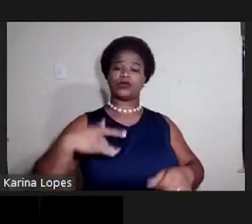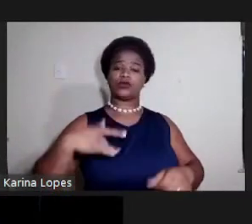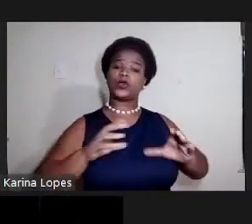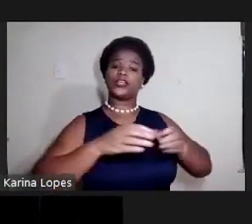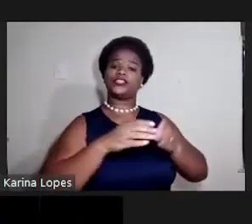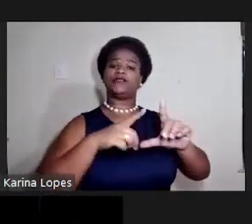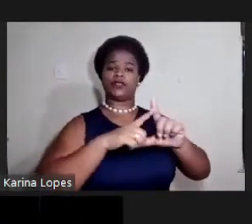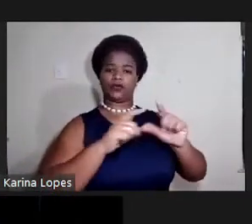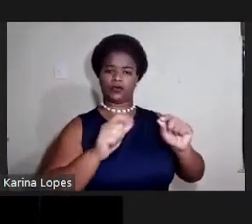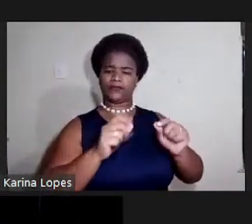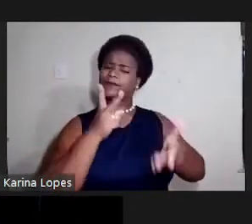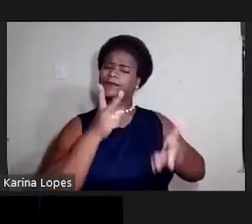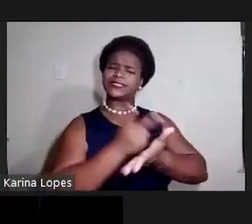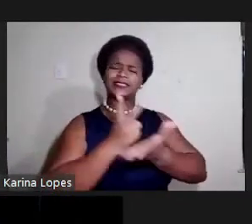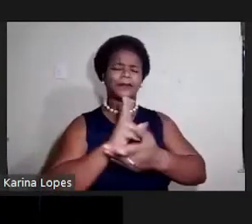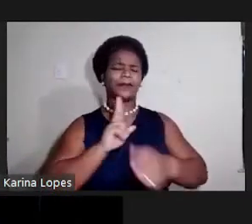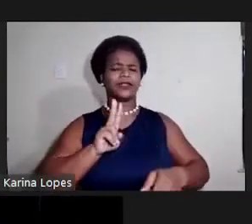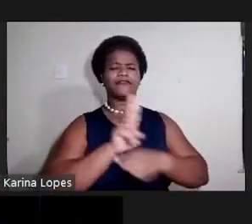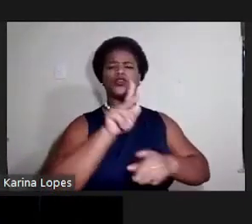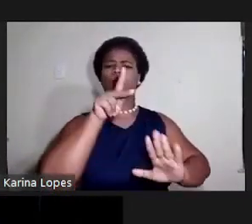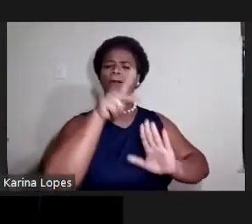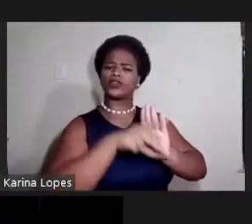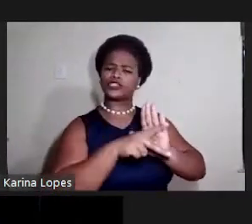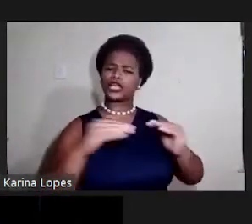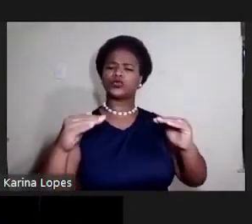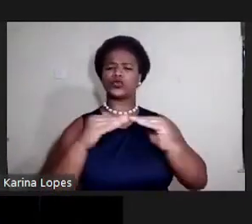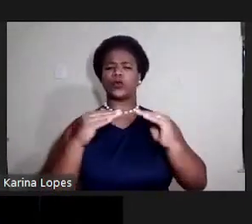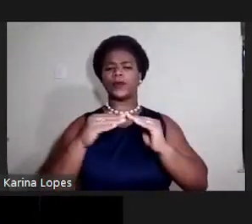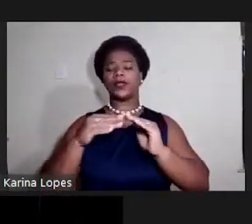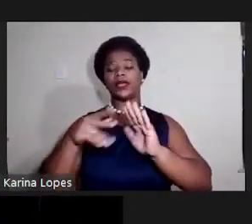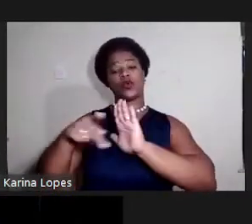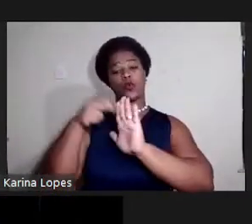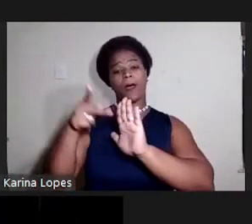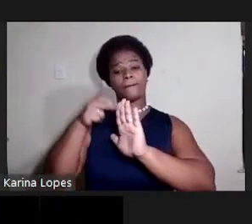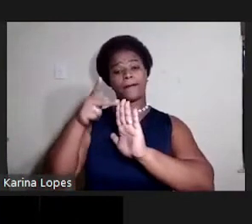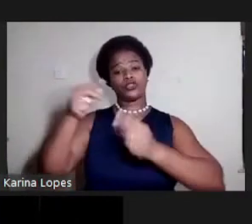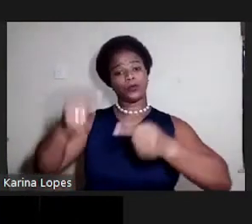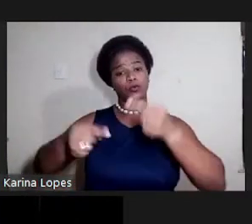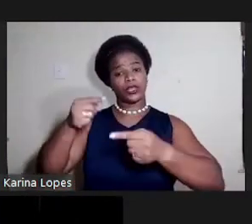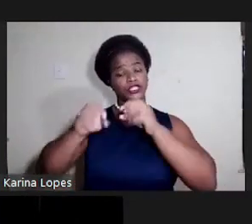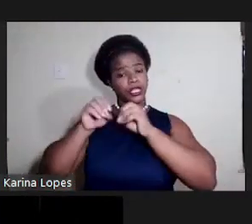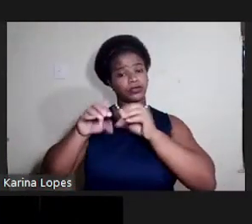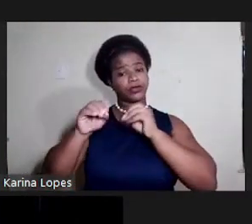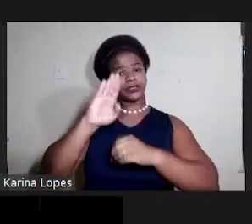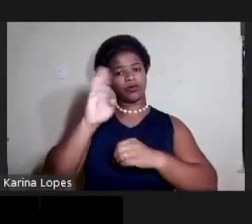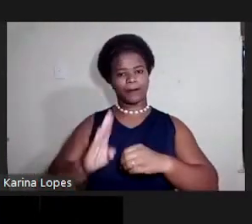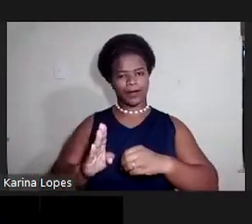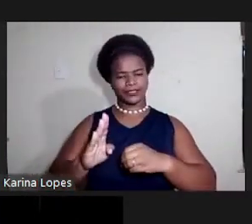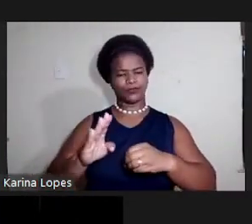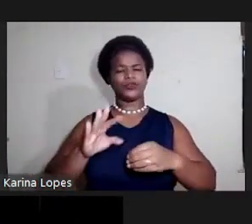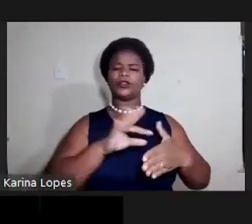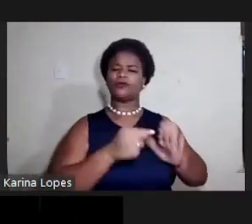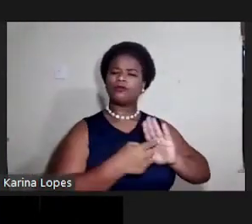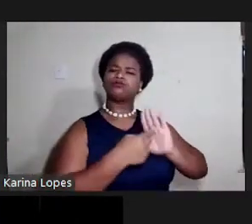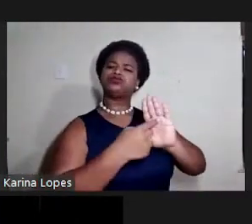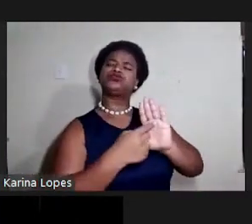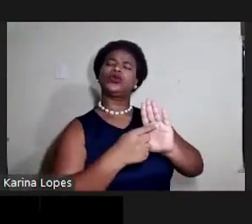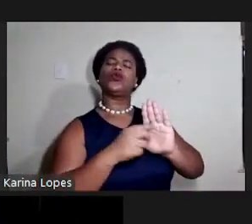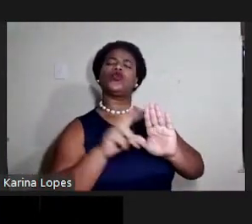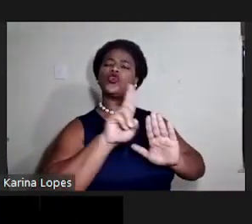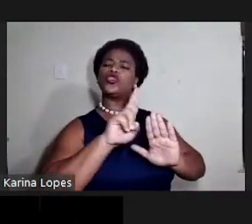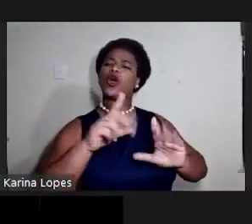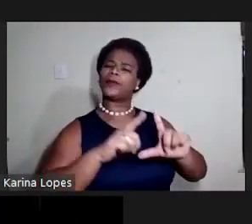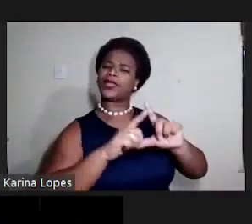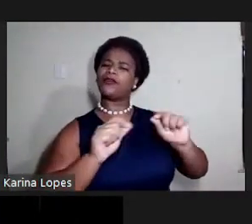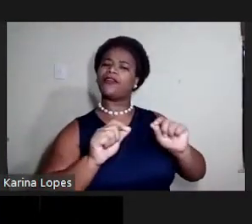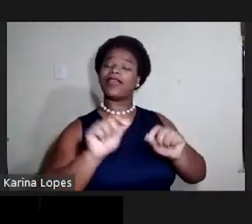projeto coerente com a pauta político-institucional da área no Brasil, levando o nome de nossa instituição a associações nacionais de relevância,